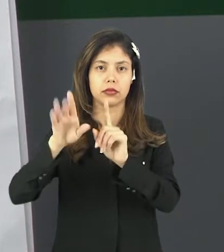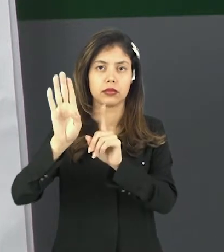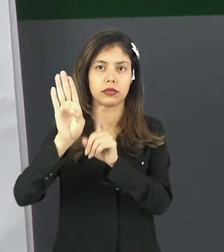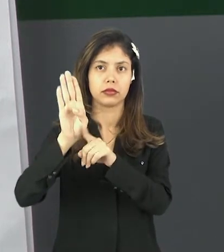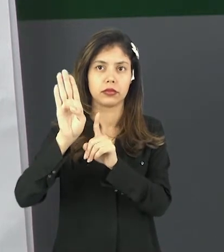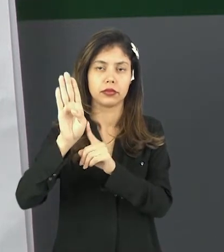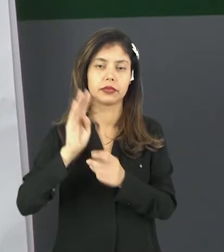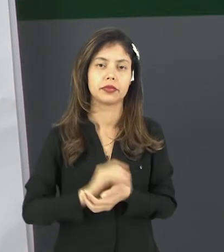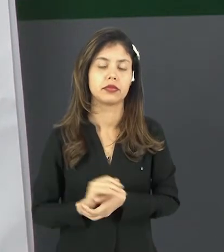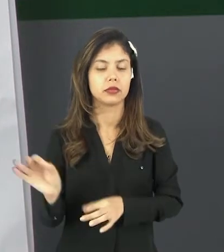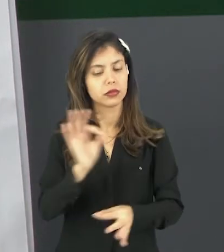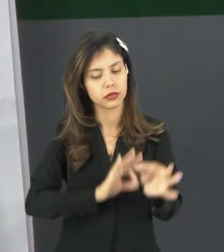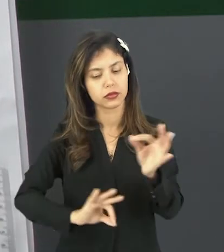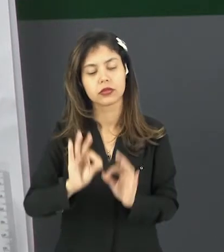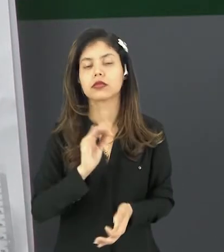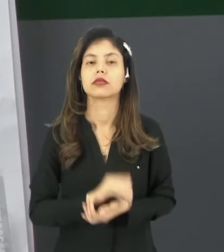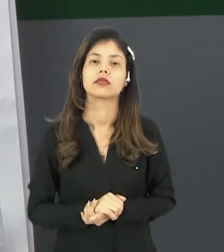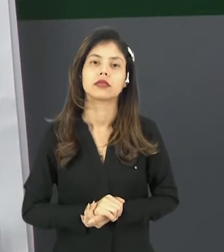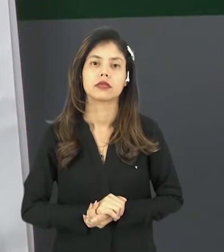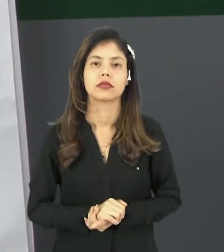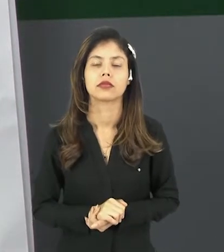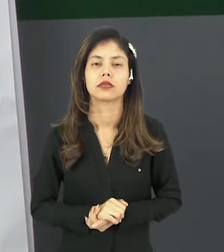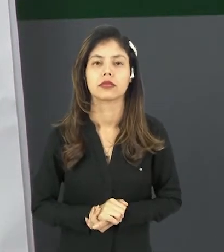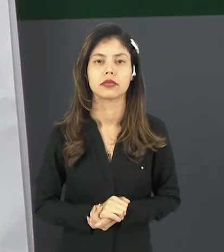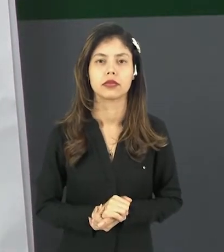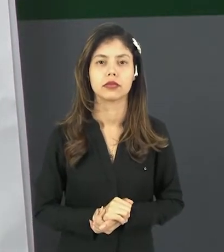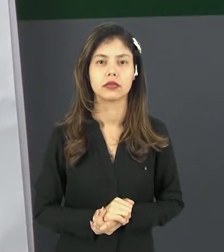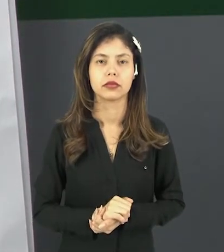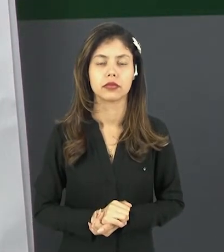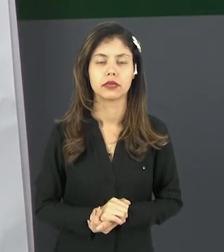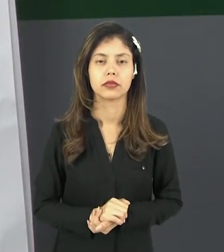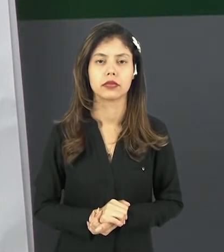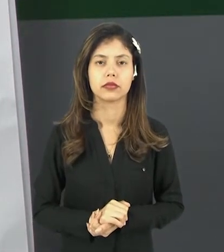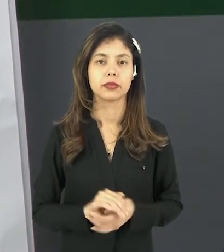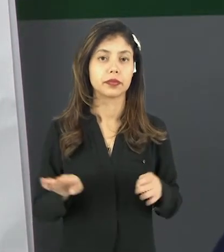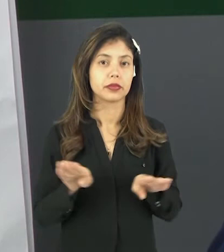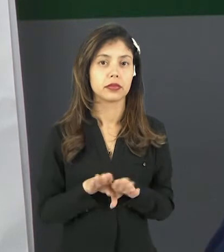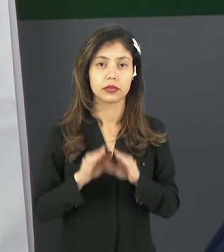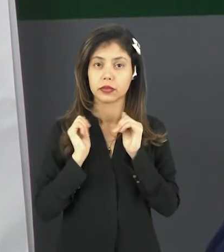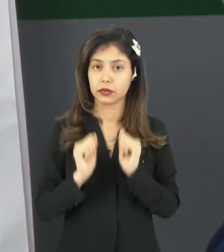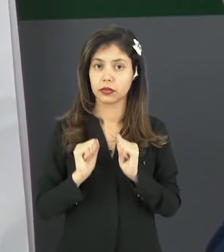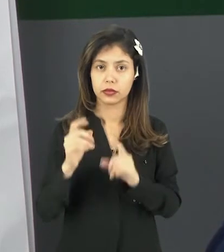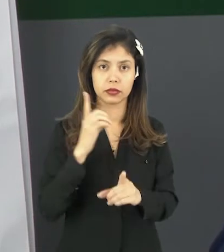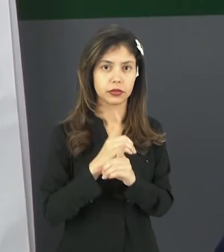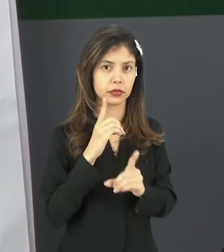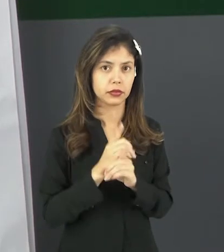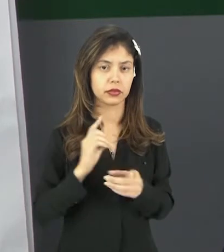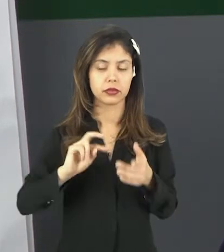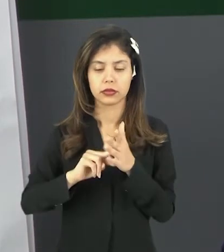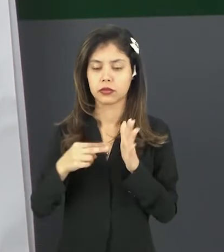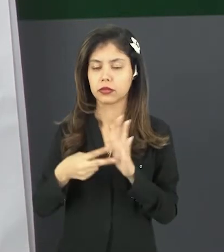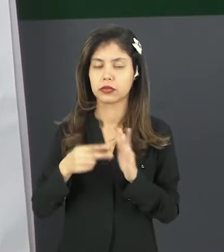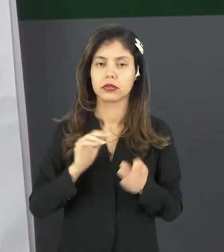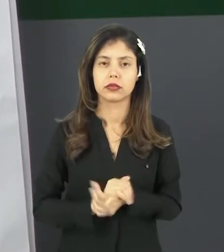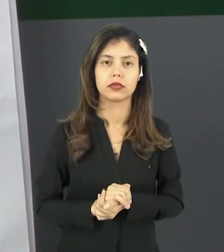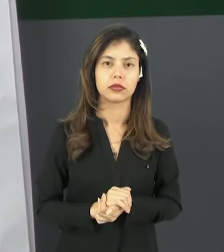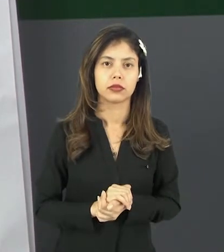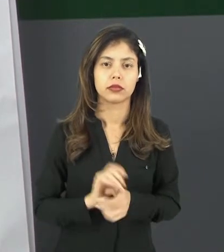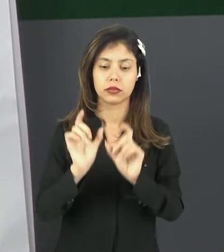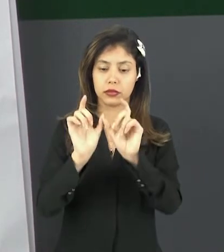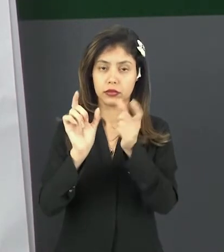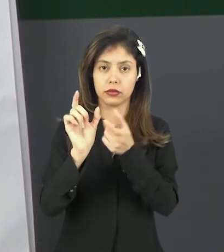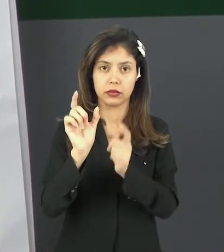sabemos que o dicionário é organizado em ordem alfabética. Também, a gente pode encontrar os significados dos